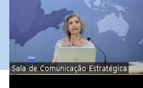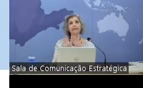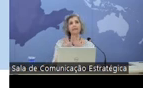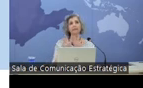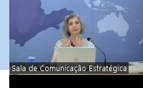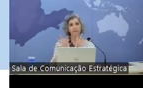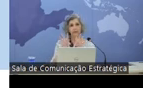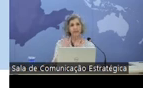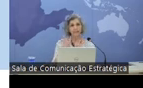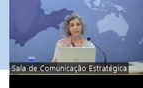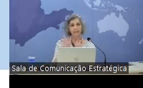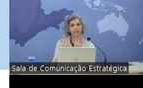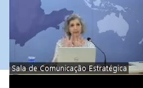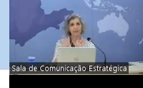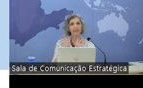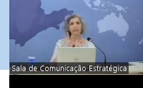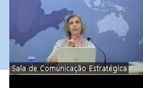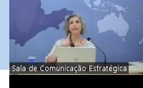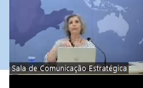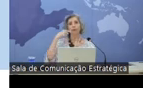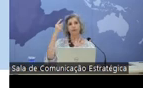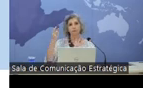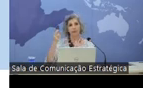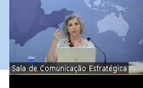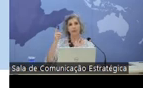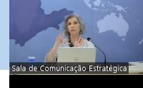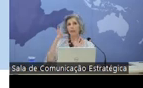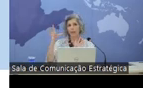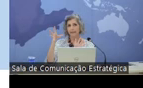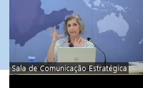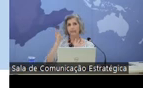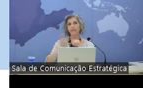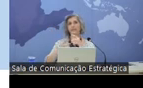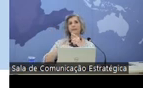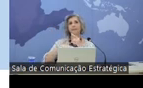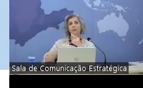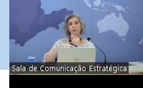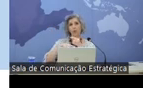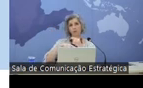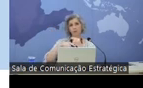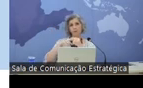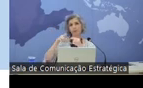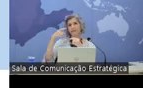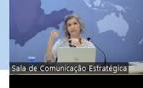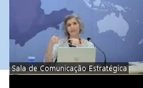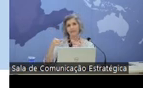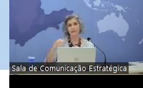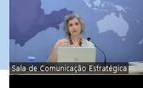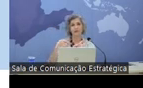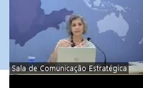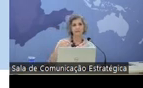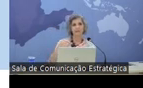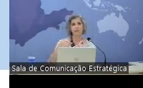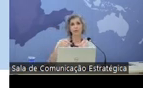mas aqui vai ser uma fotografia daquele daquele momento no próximo mês vai mudar então assim ou se mudou na